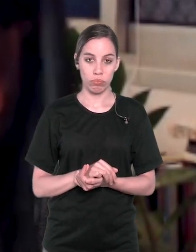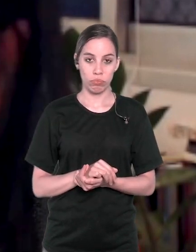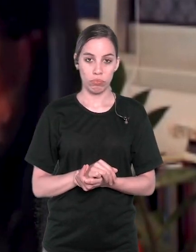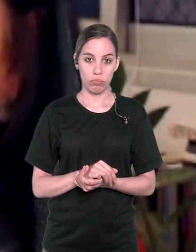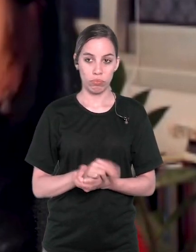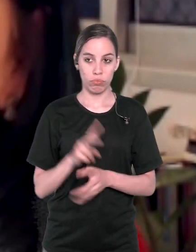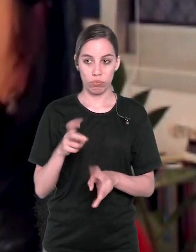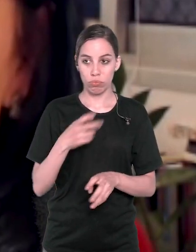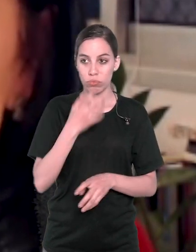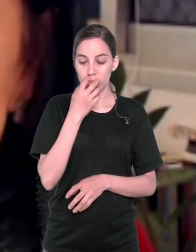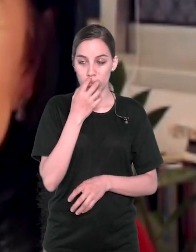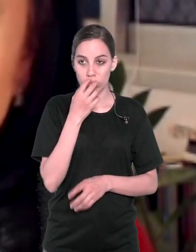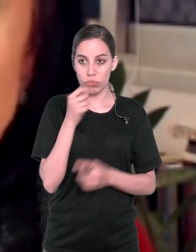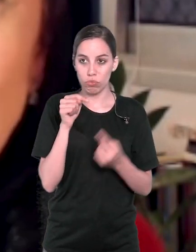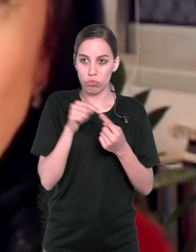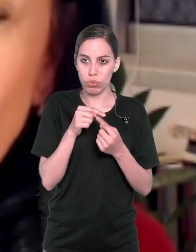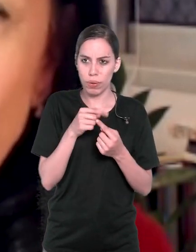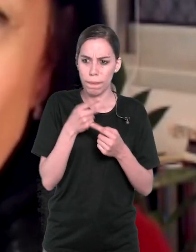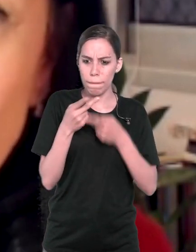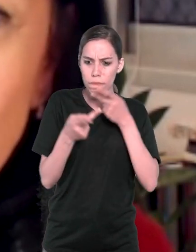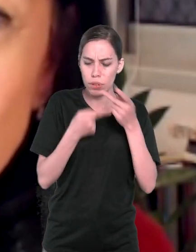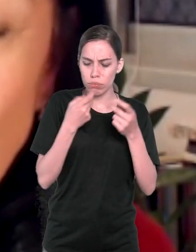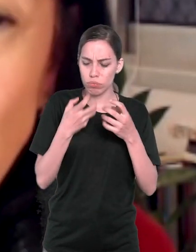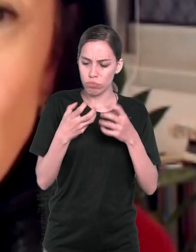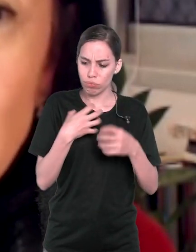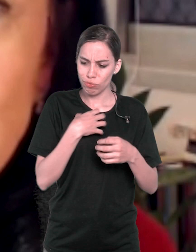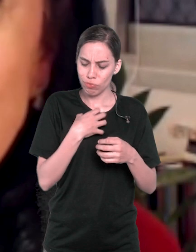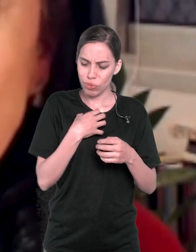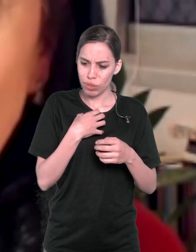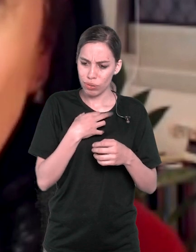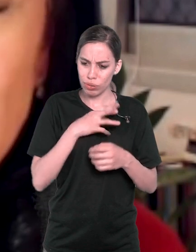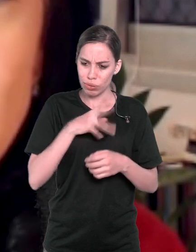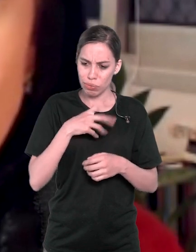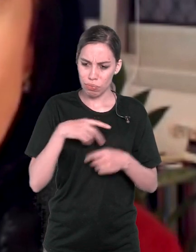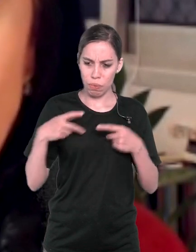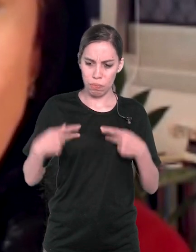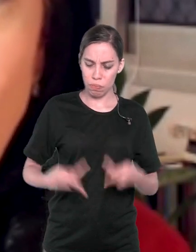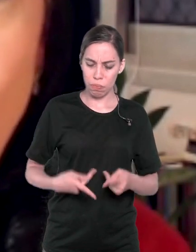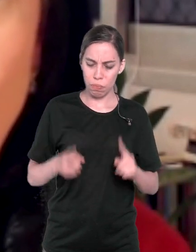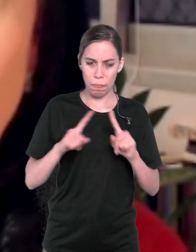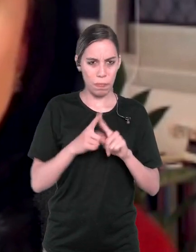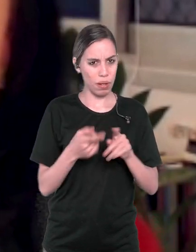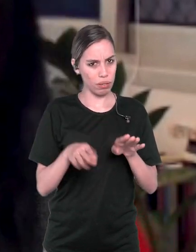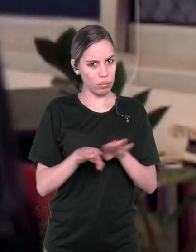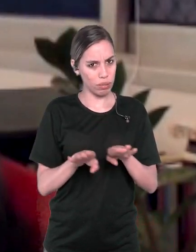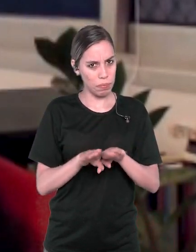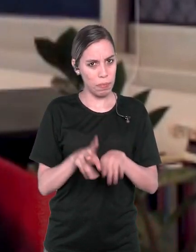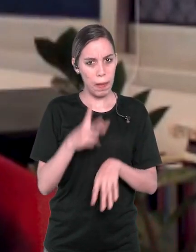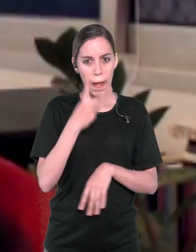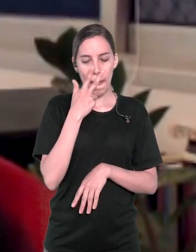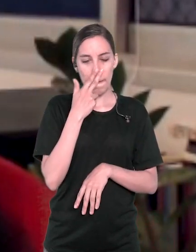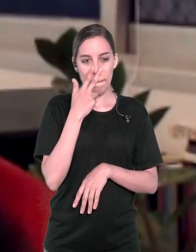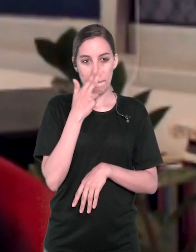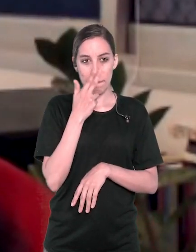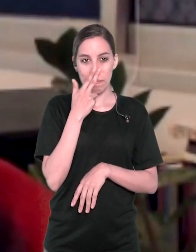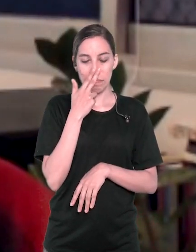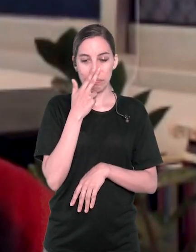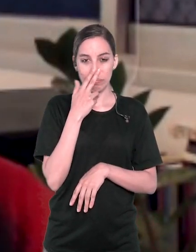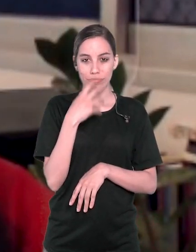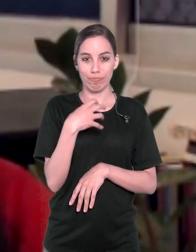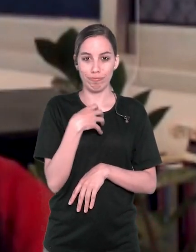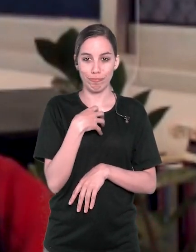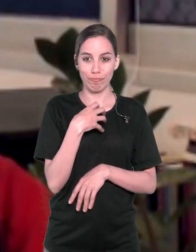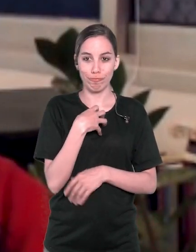na condição não humana, mas também eles estão ali como formas